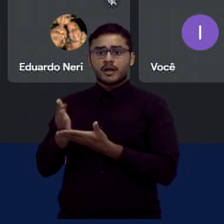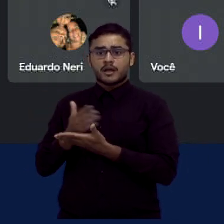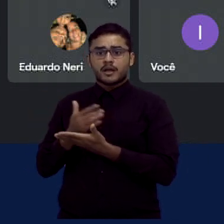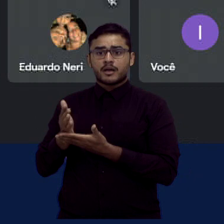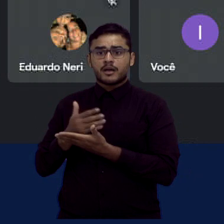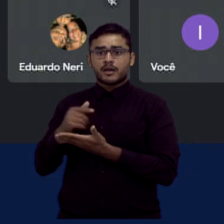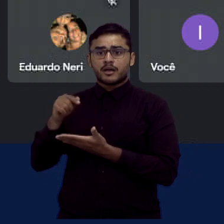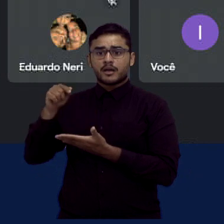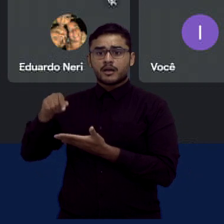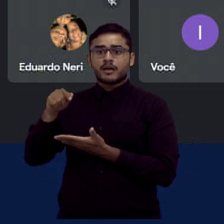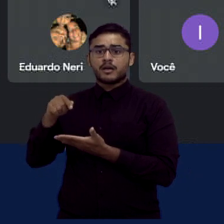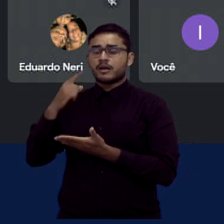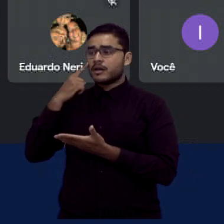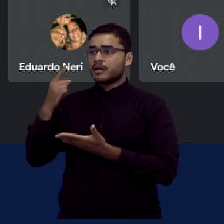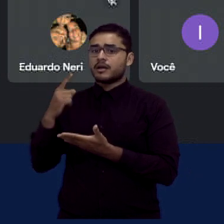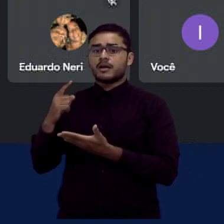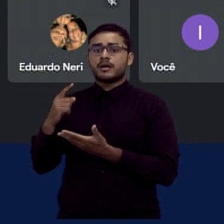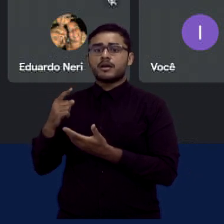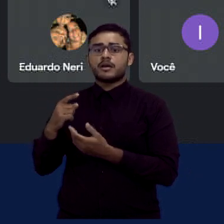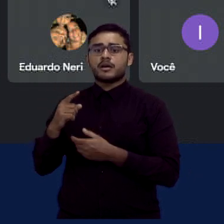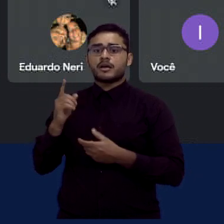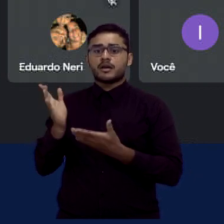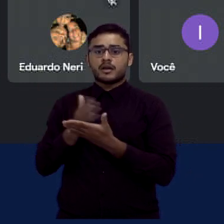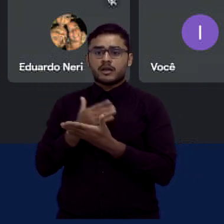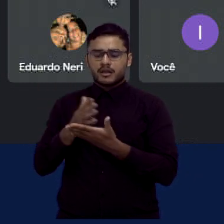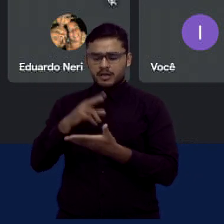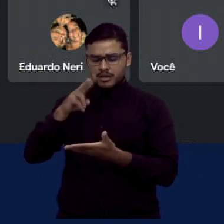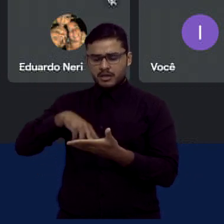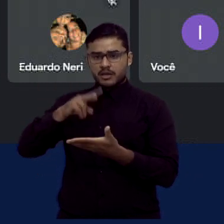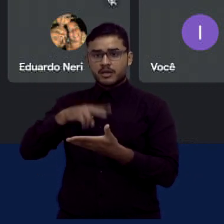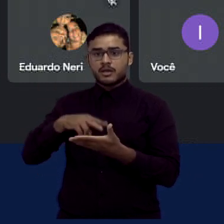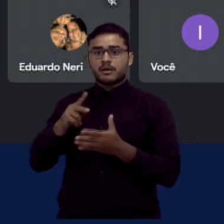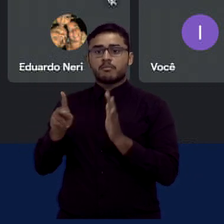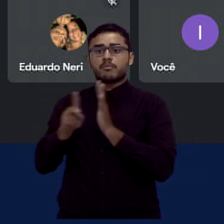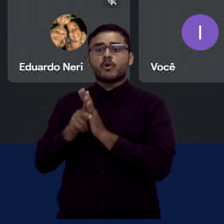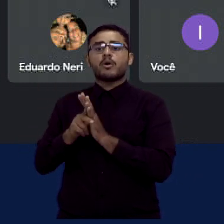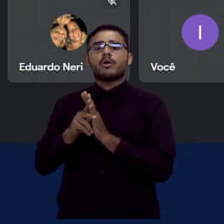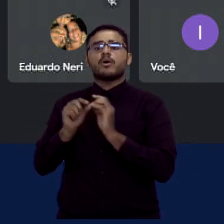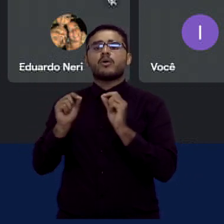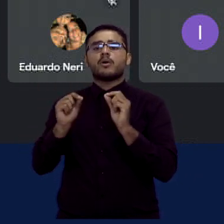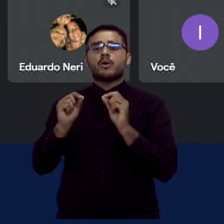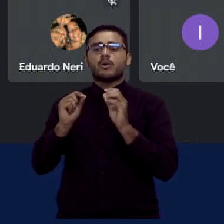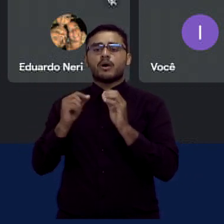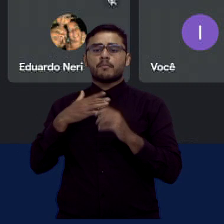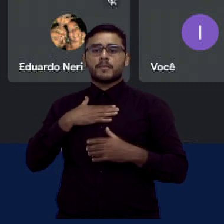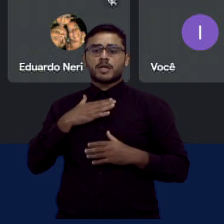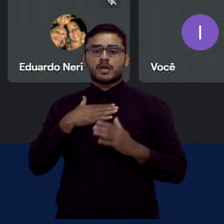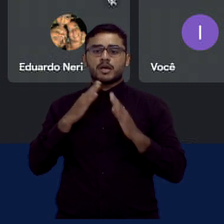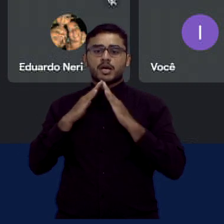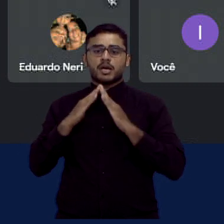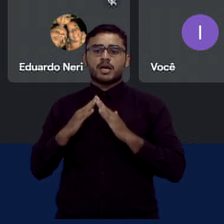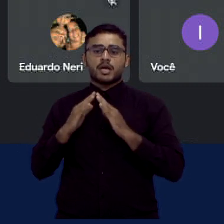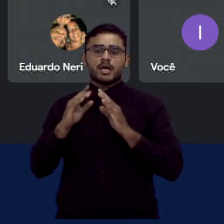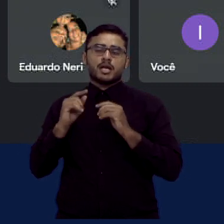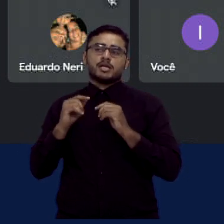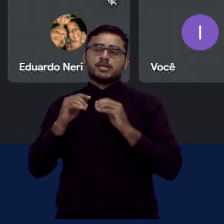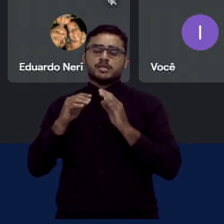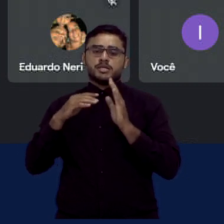objeto de luxo. Você não tem mais o livro para leitura. Ele é uma coisa que você coloca lá na sua